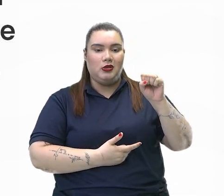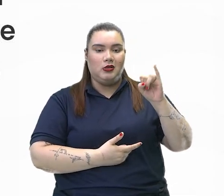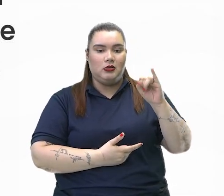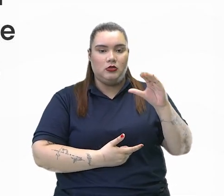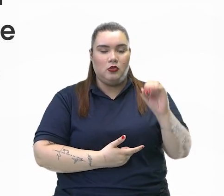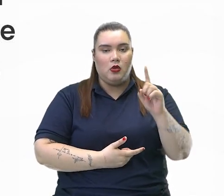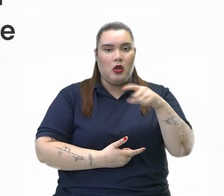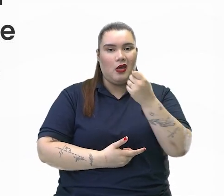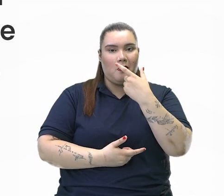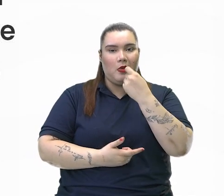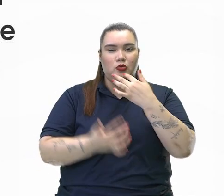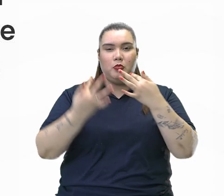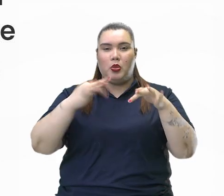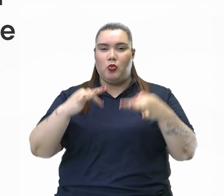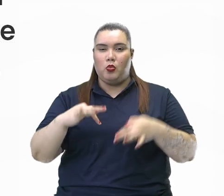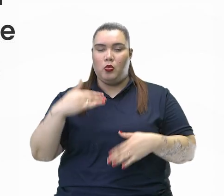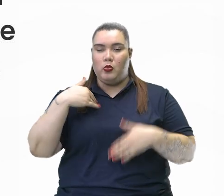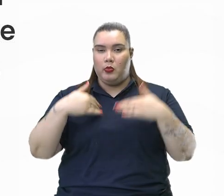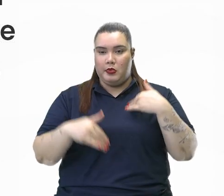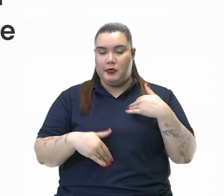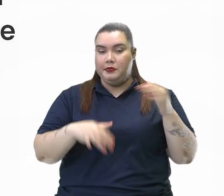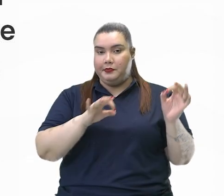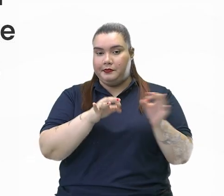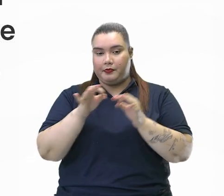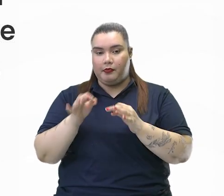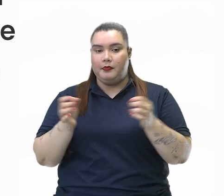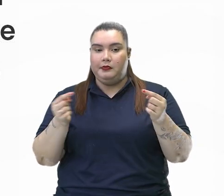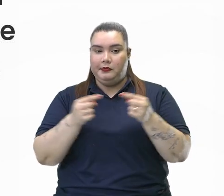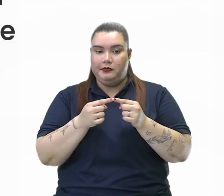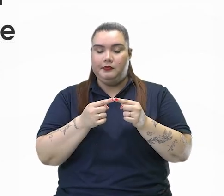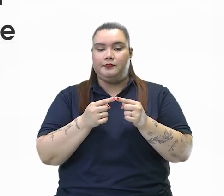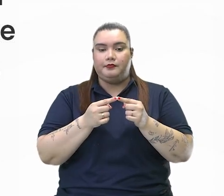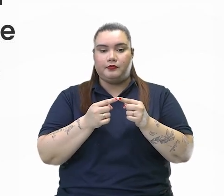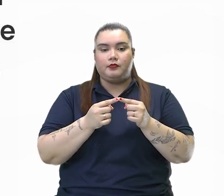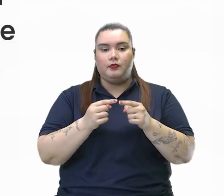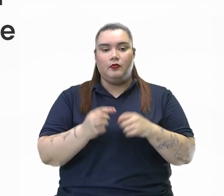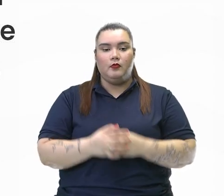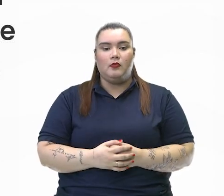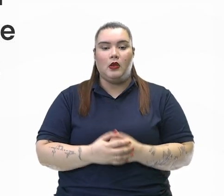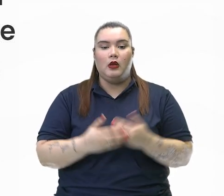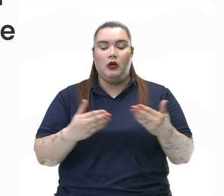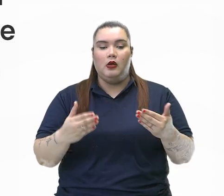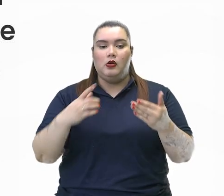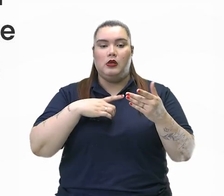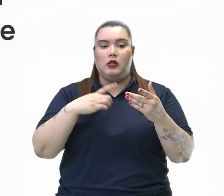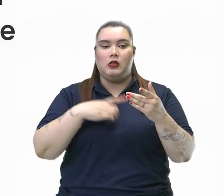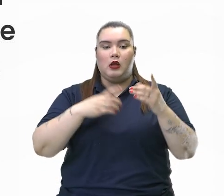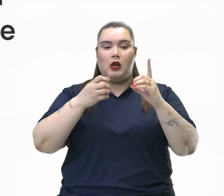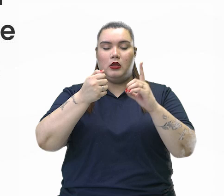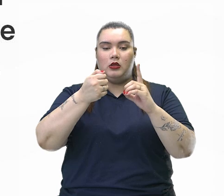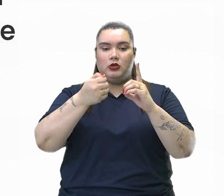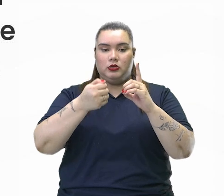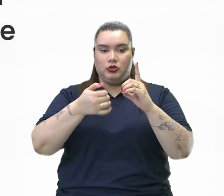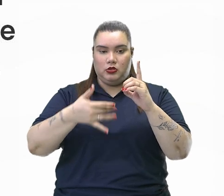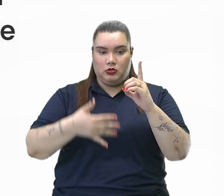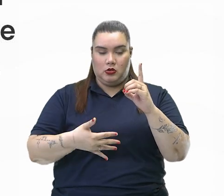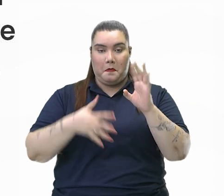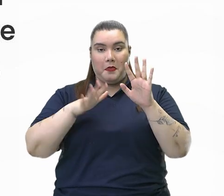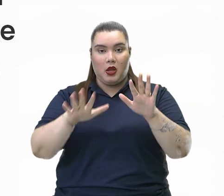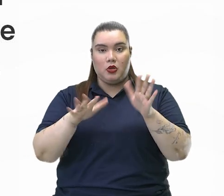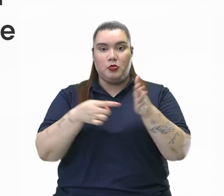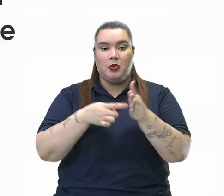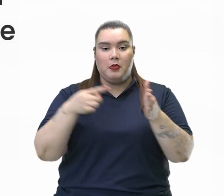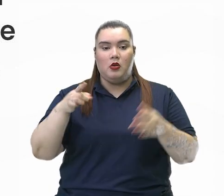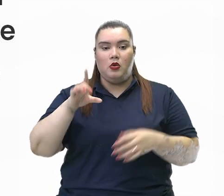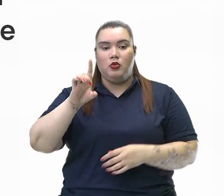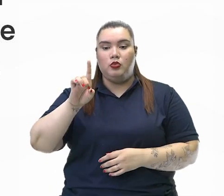tá? Em língua inglesa. Então, de um remédio ali analgésico. Então, nós temos ali normalmente no início, né, drug name,